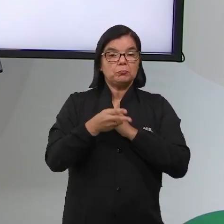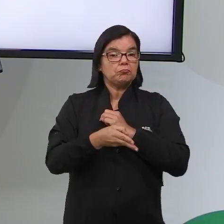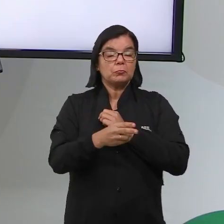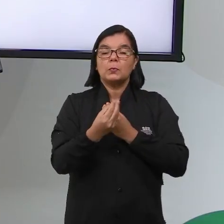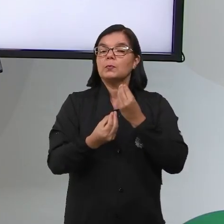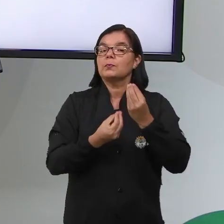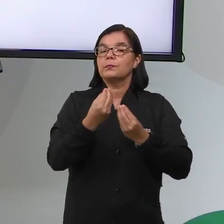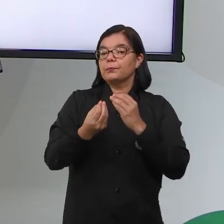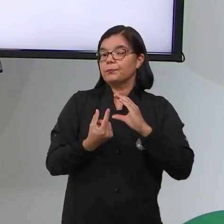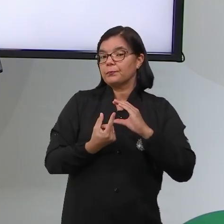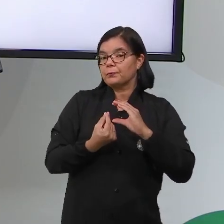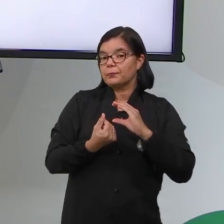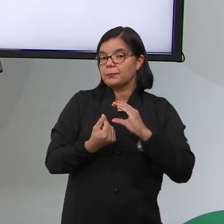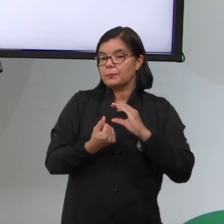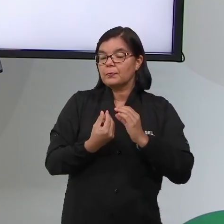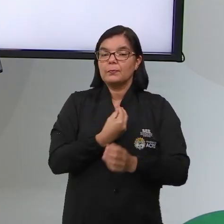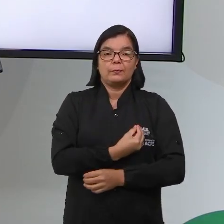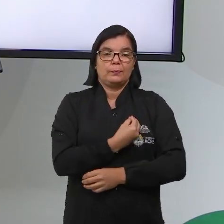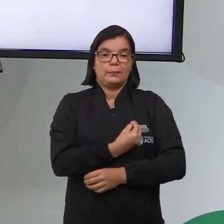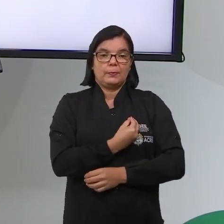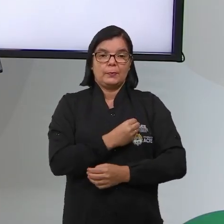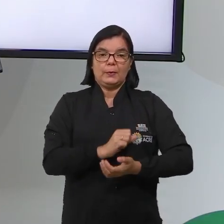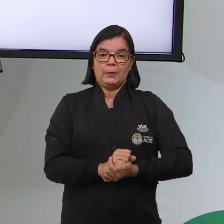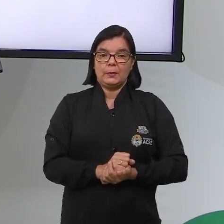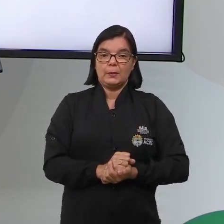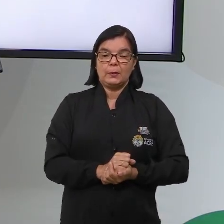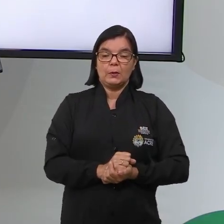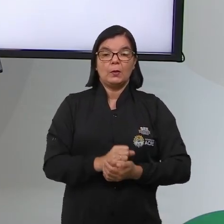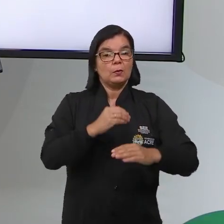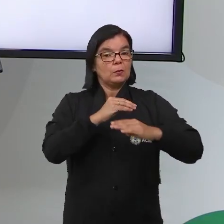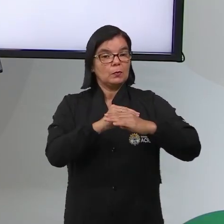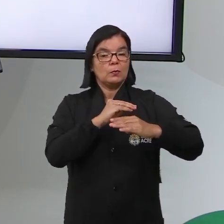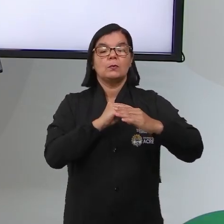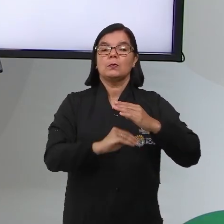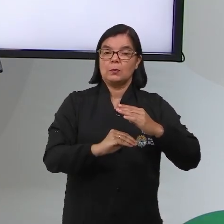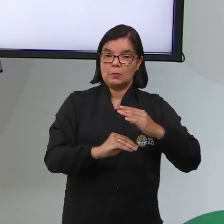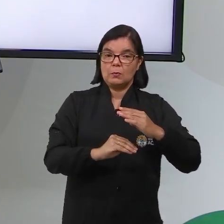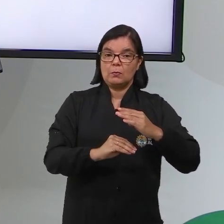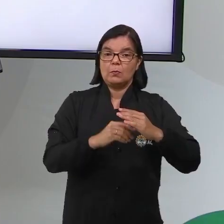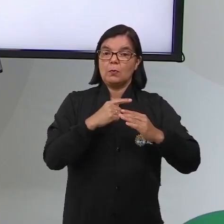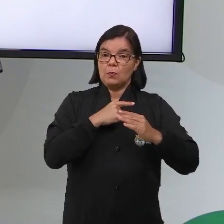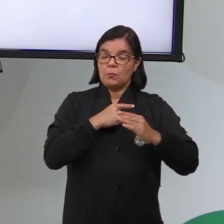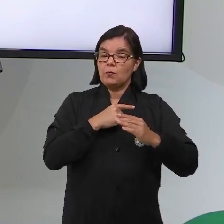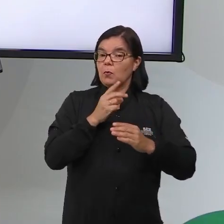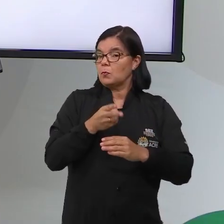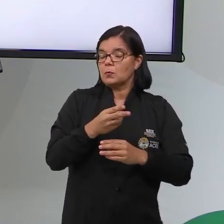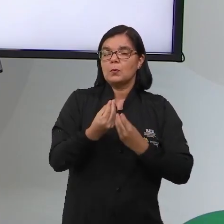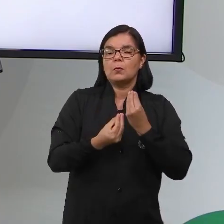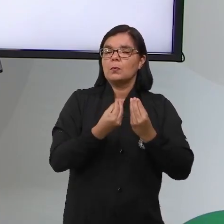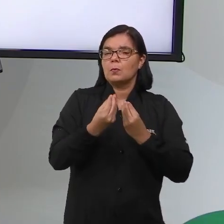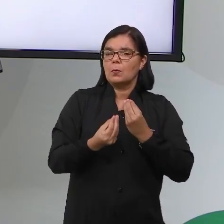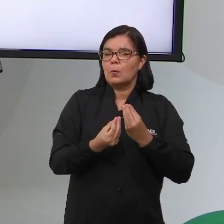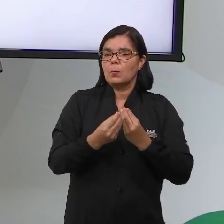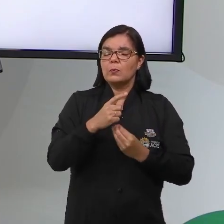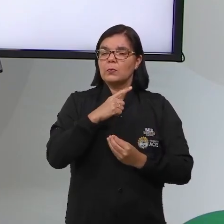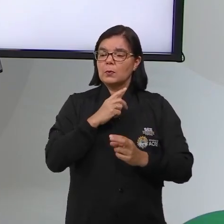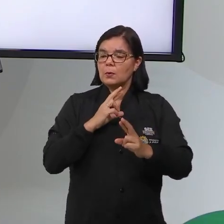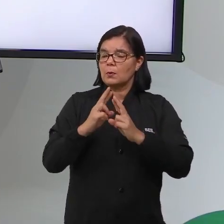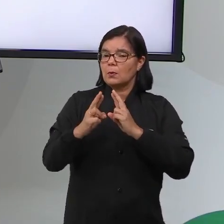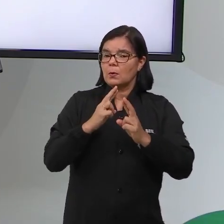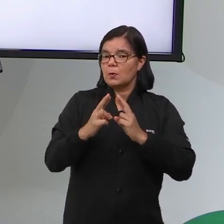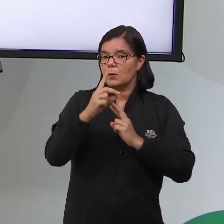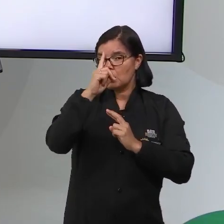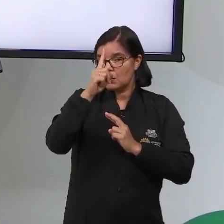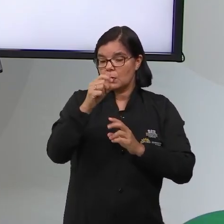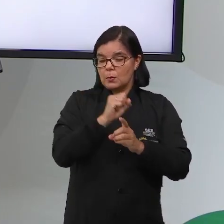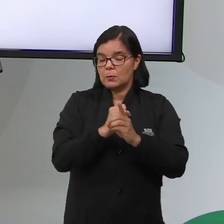mantidas, como é que o capitalismo ele vai existir? Se as desigualdades sociais elas não forem mantidas, como é que você vai ter uma relação de